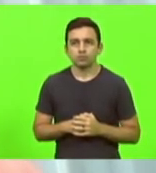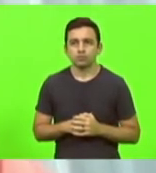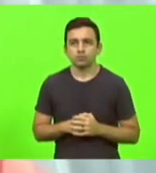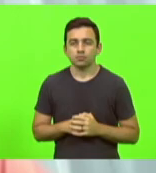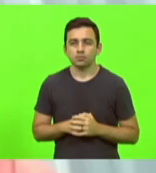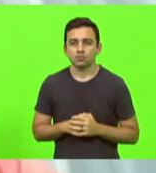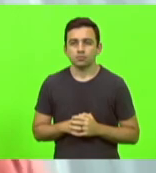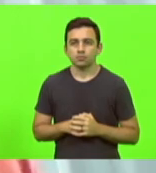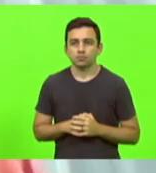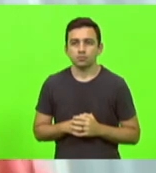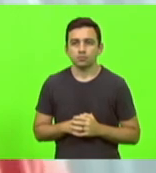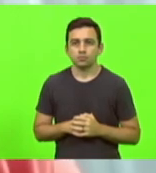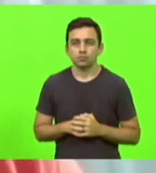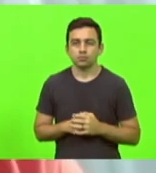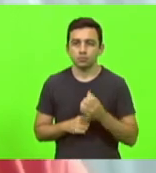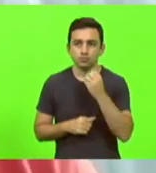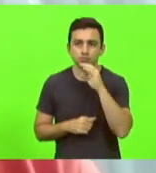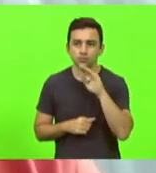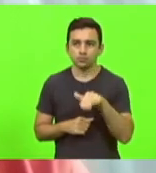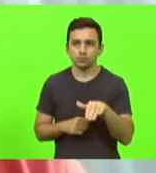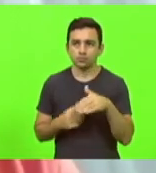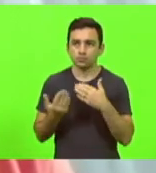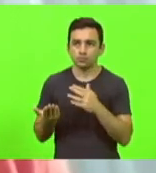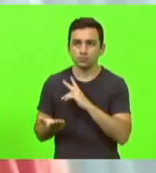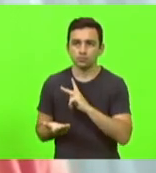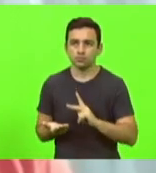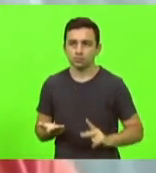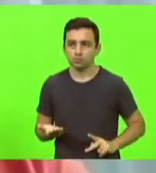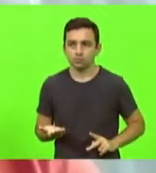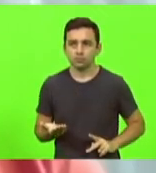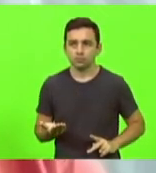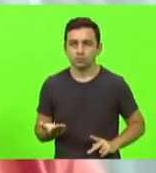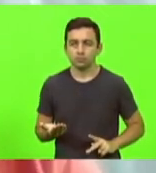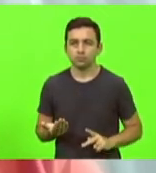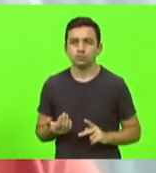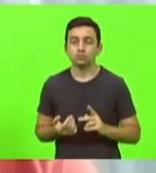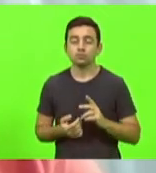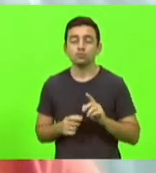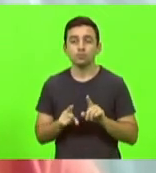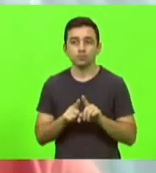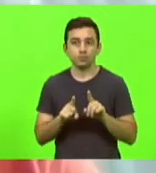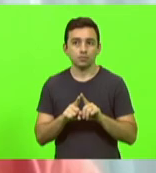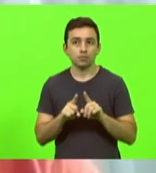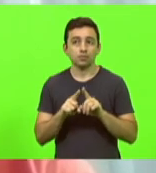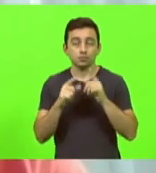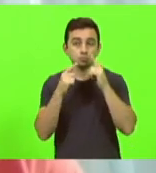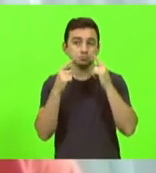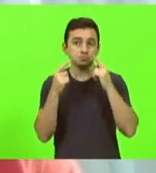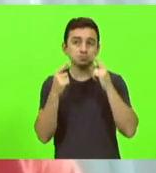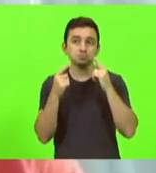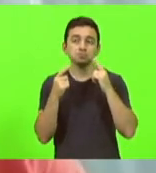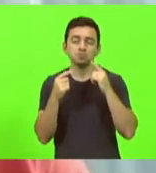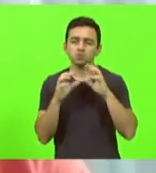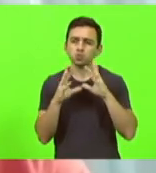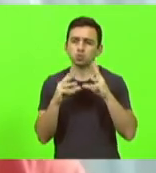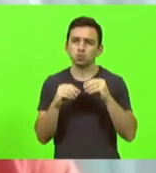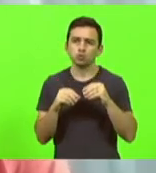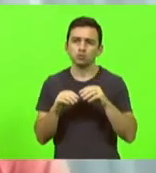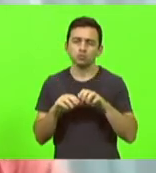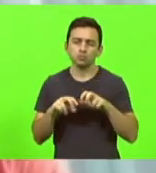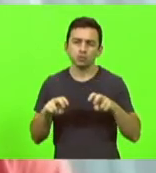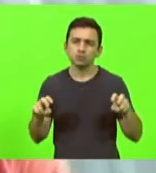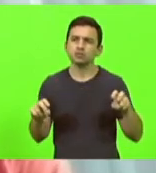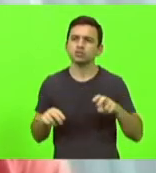Bom, boa tarde a todos, presidentes, no momento, o deputado Titon, né? Toda a mesa diretora, aos prefeitos